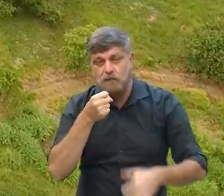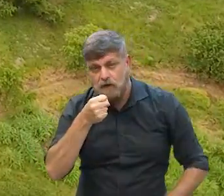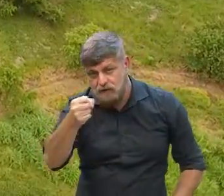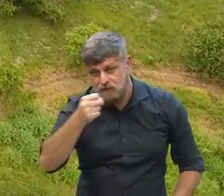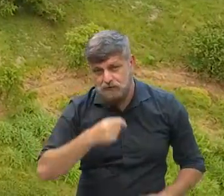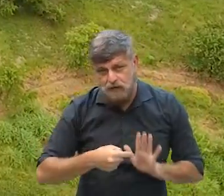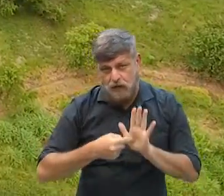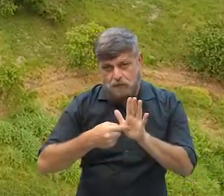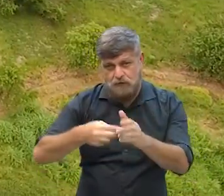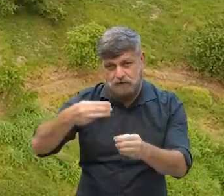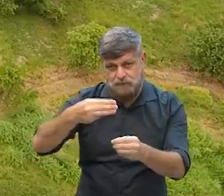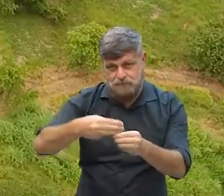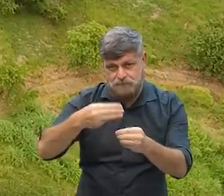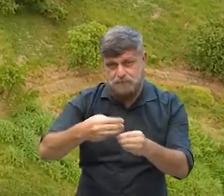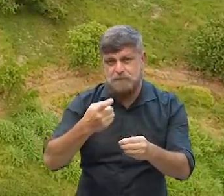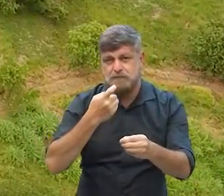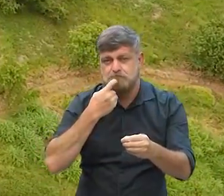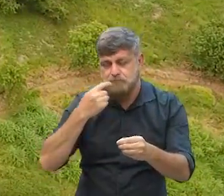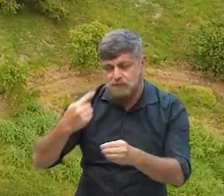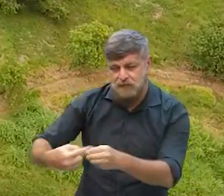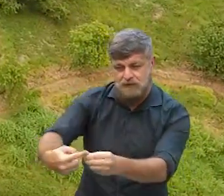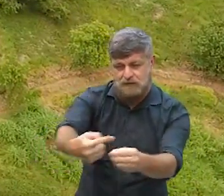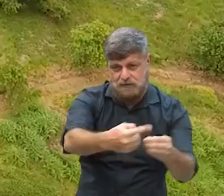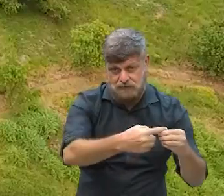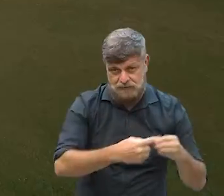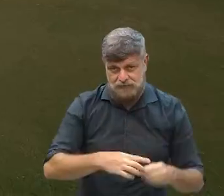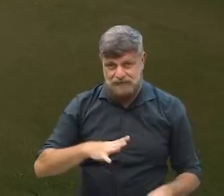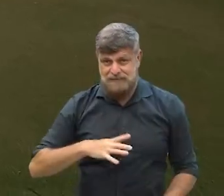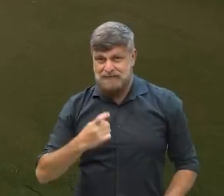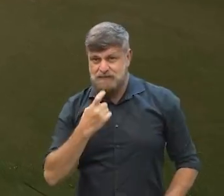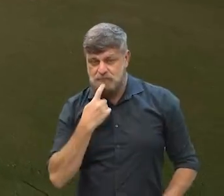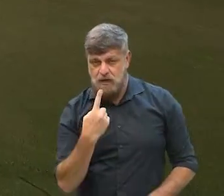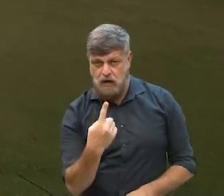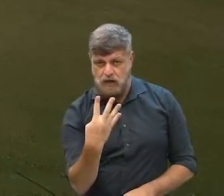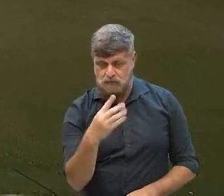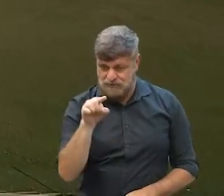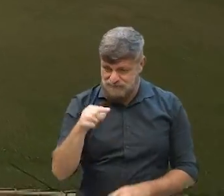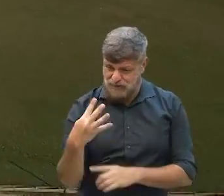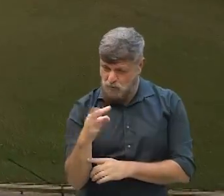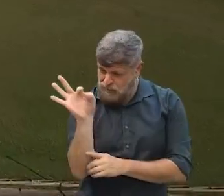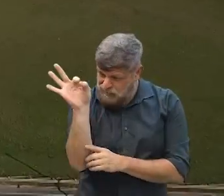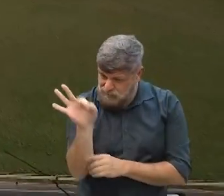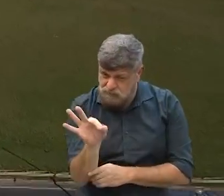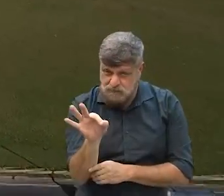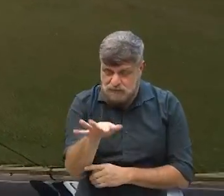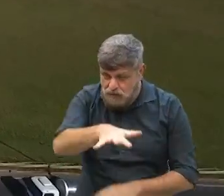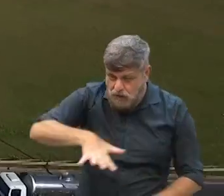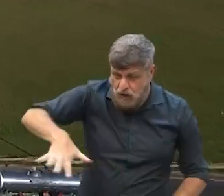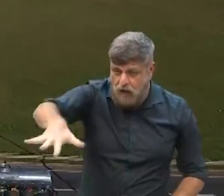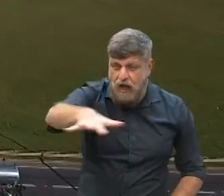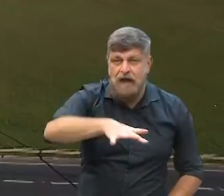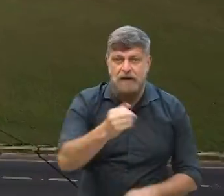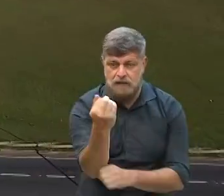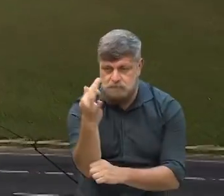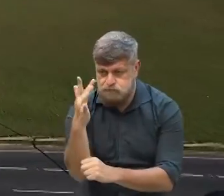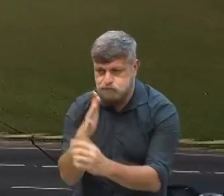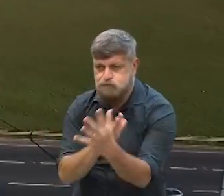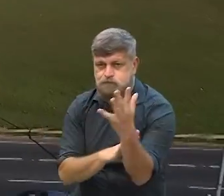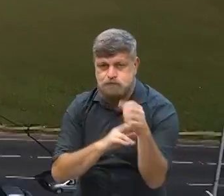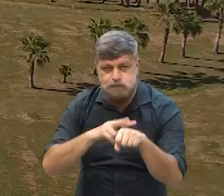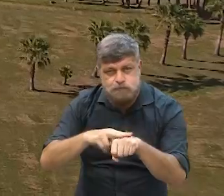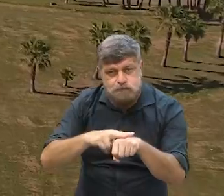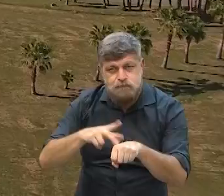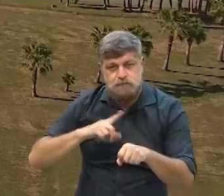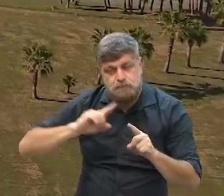a metrópole da RMC. Campinas, que tem 14,4% do seu território de cobertura vegetal, e